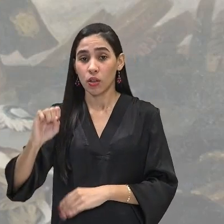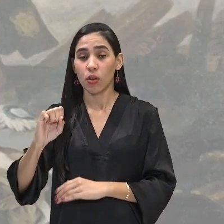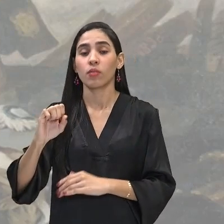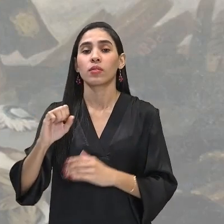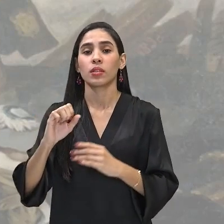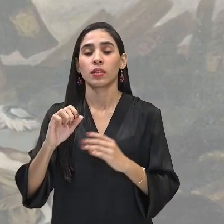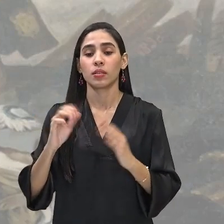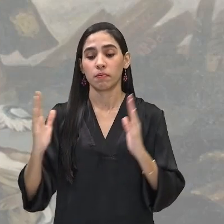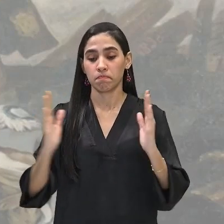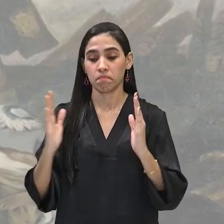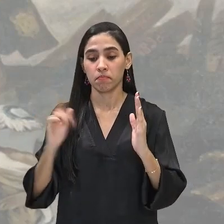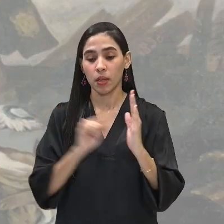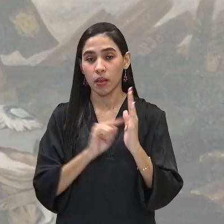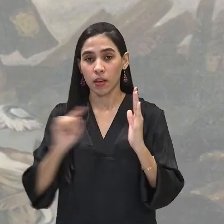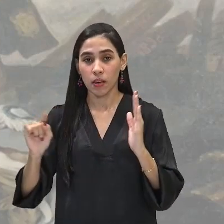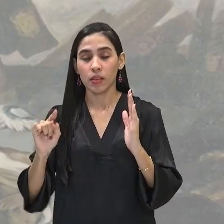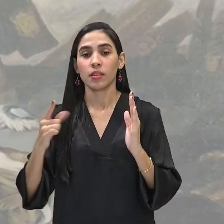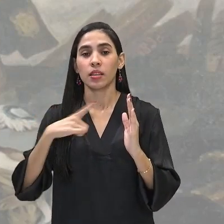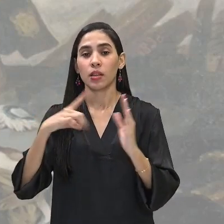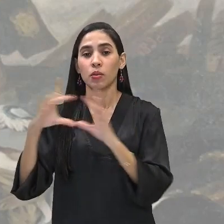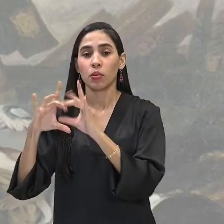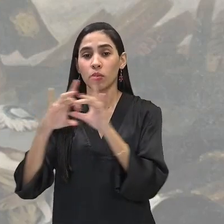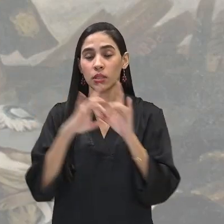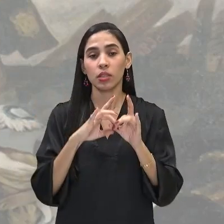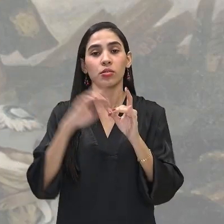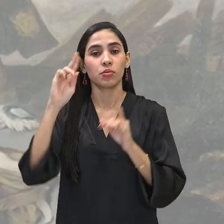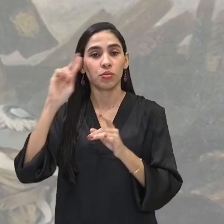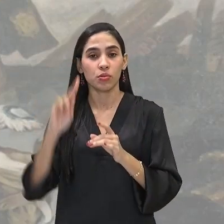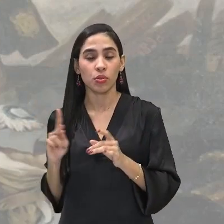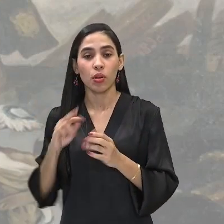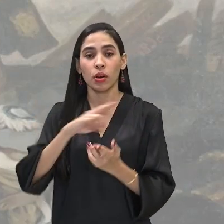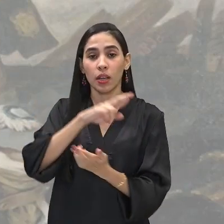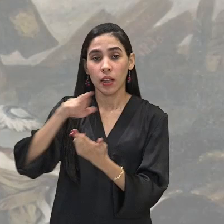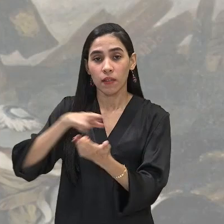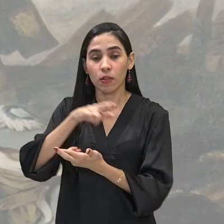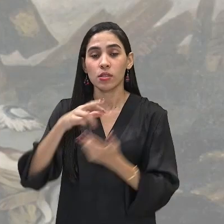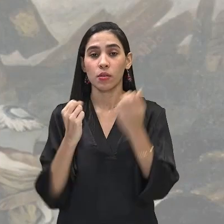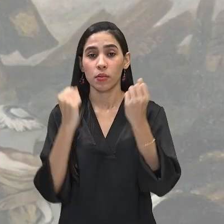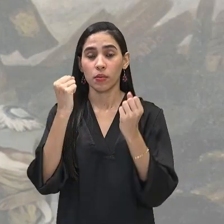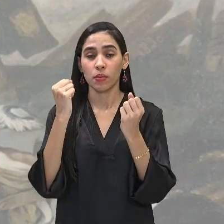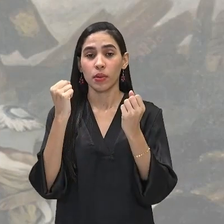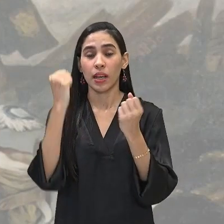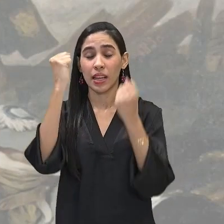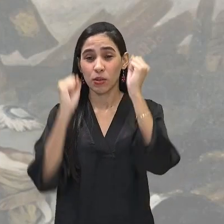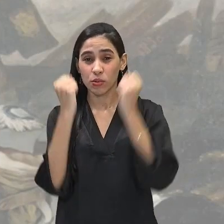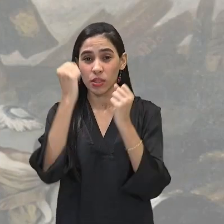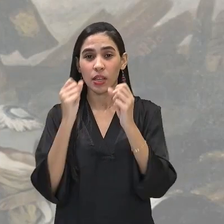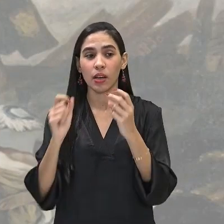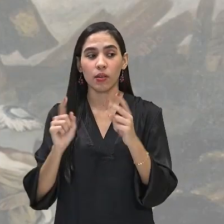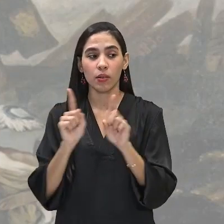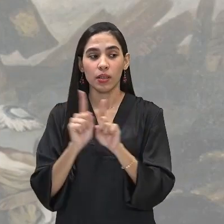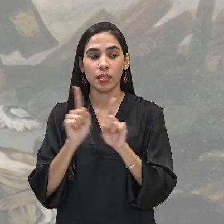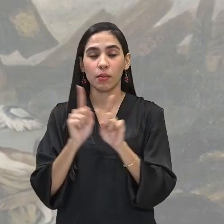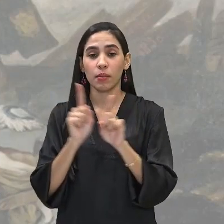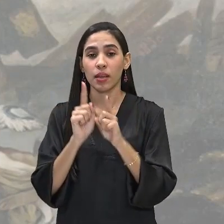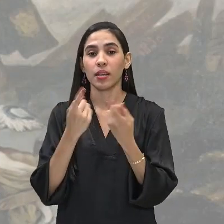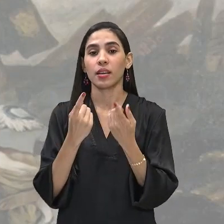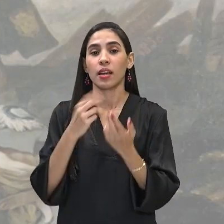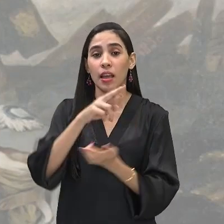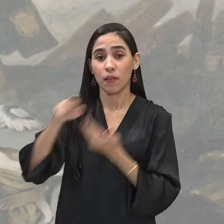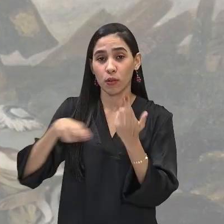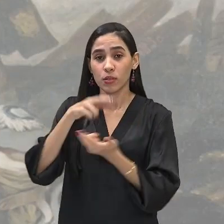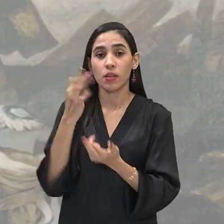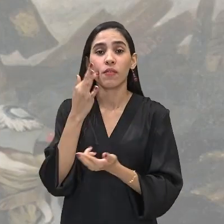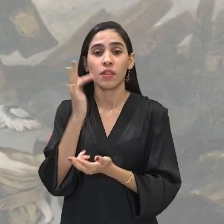tudo isso num contexto histórico da Revolução Industrial e da Revolução Francesa. Você